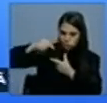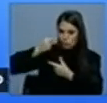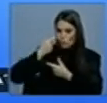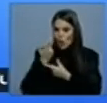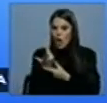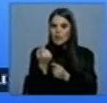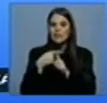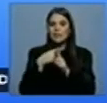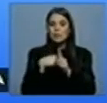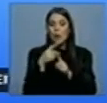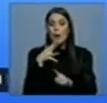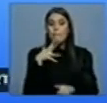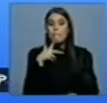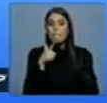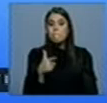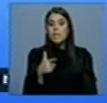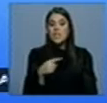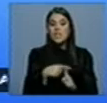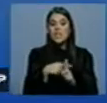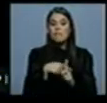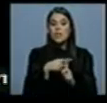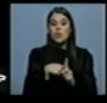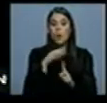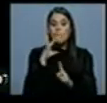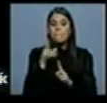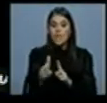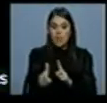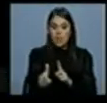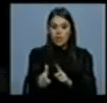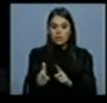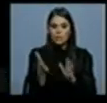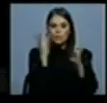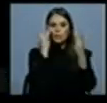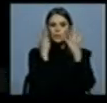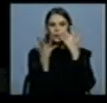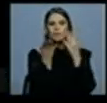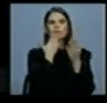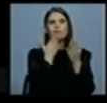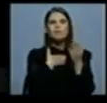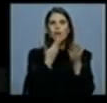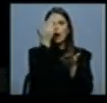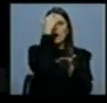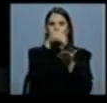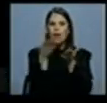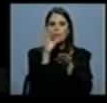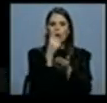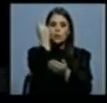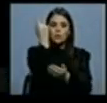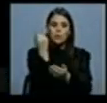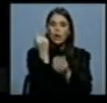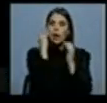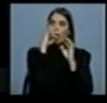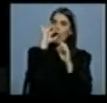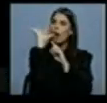modesta temperatura de 1000 graus à sua superfície. Esta luz também permitiu chegar a outra conclusão, que é o seguinte: tem uma atmosfera com muito